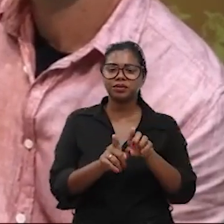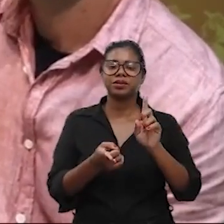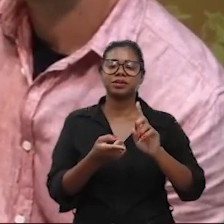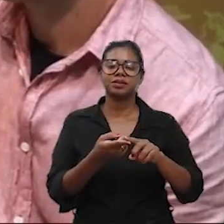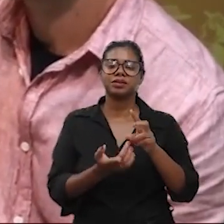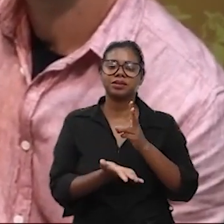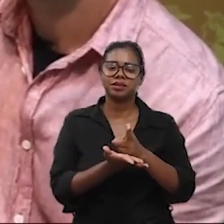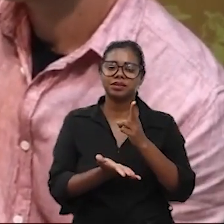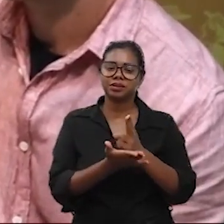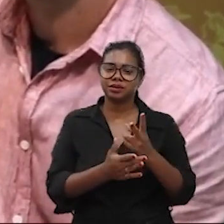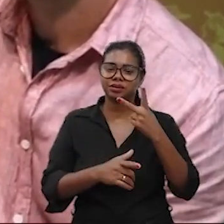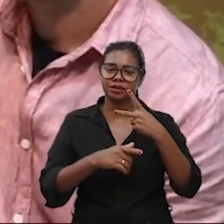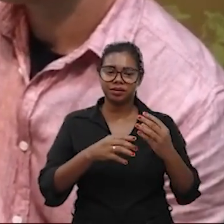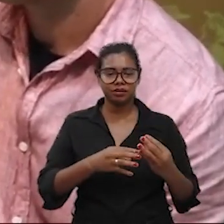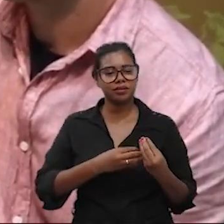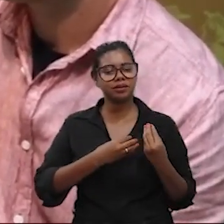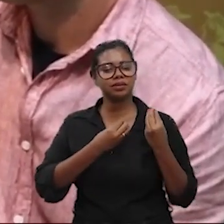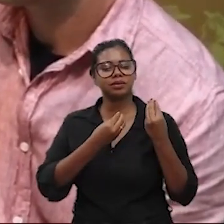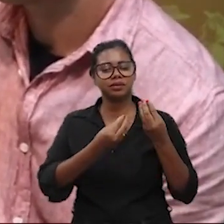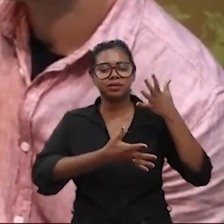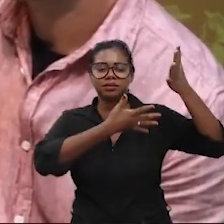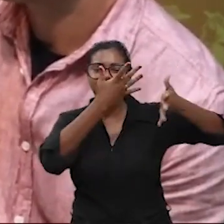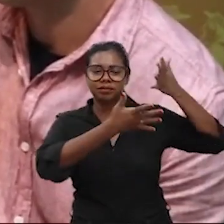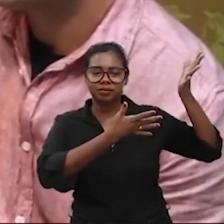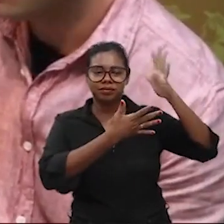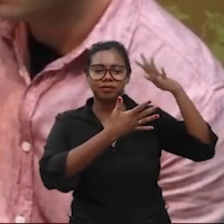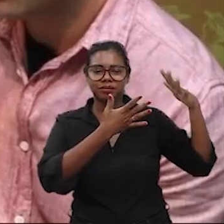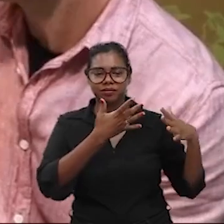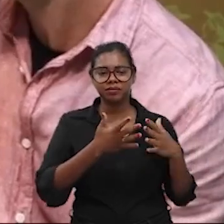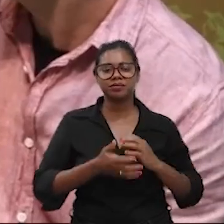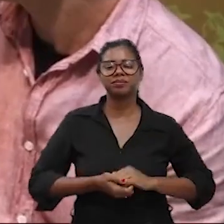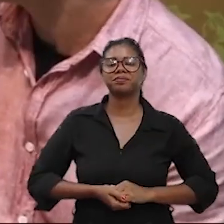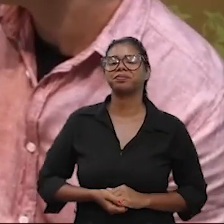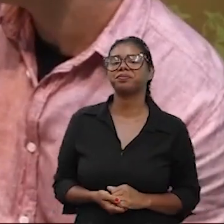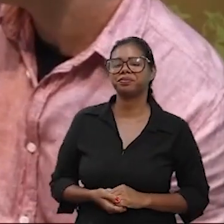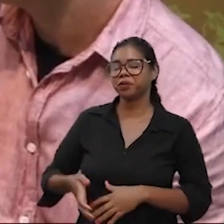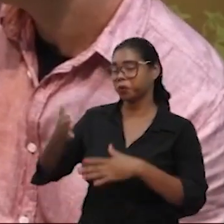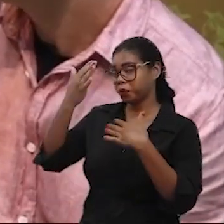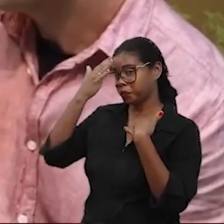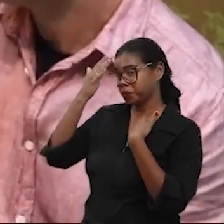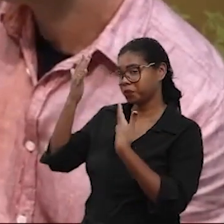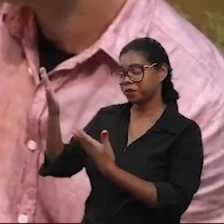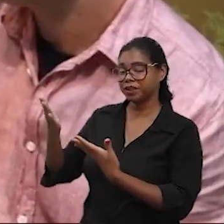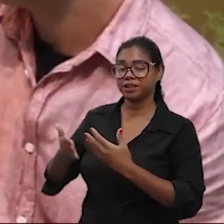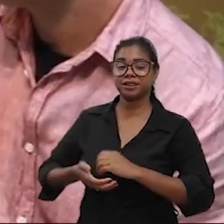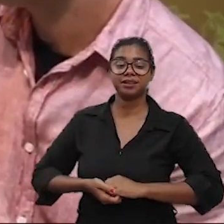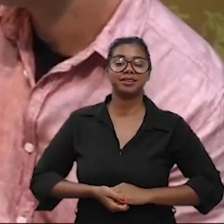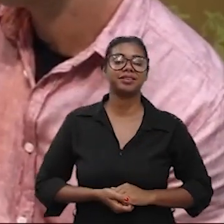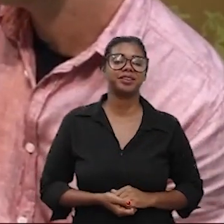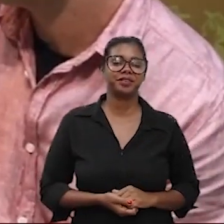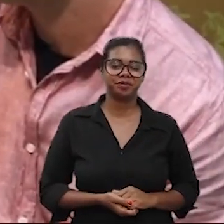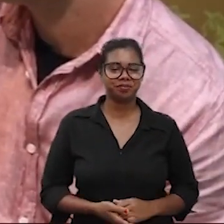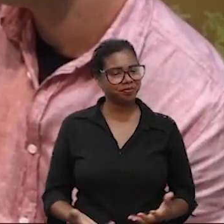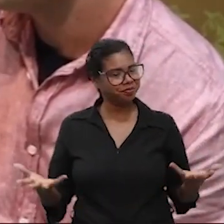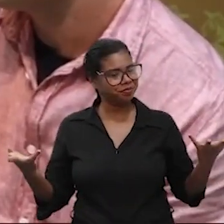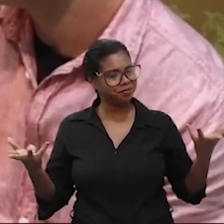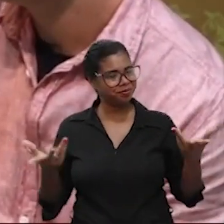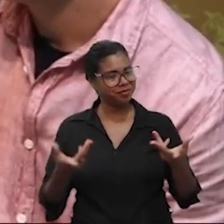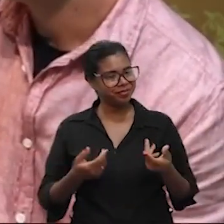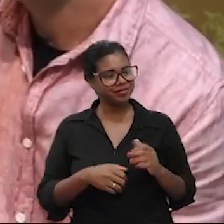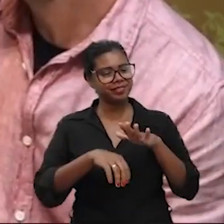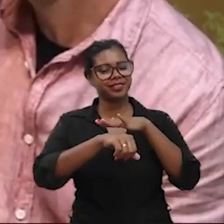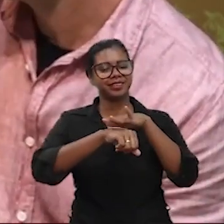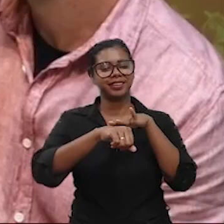conseguir fazer uma melhor entrega dessas interpretações. Excelente, Álvaro. Muito obrigado, viu? Excelente aí a conversa